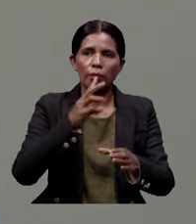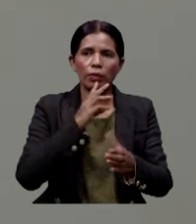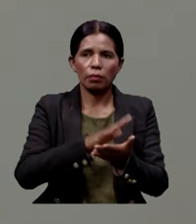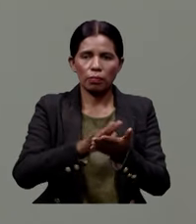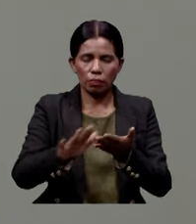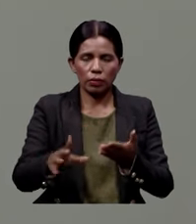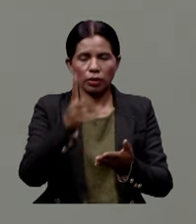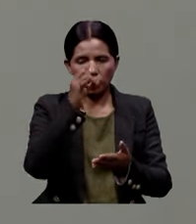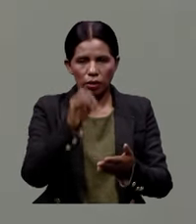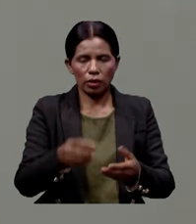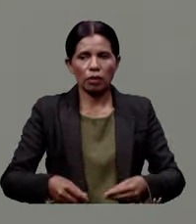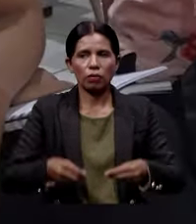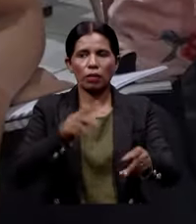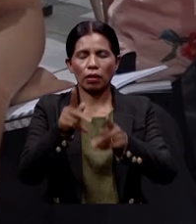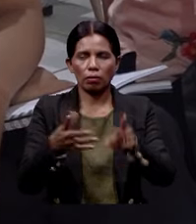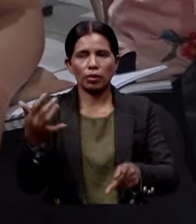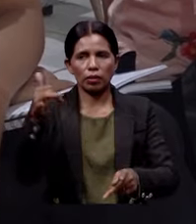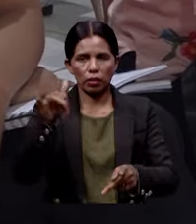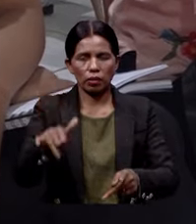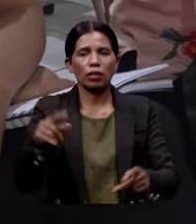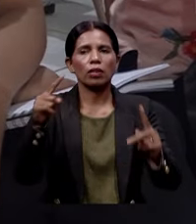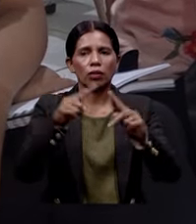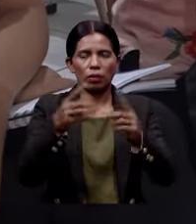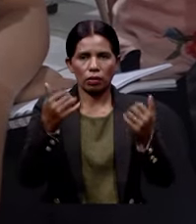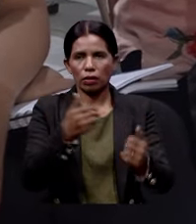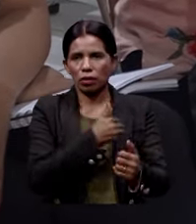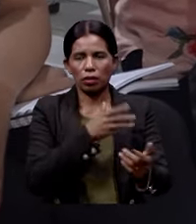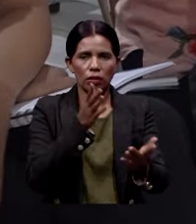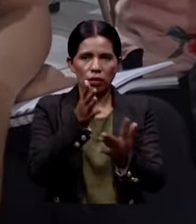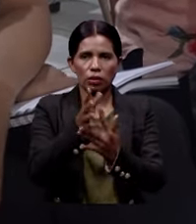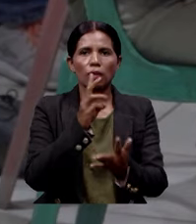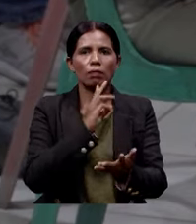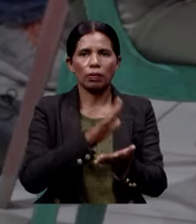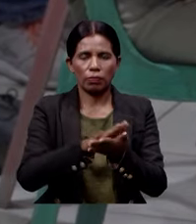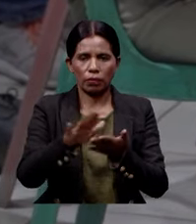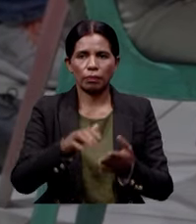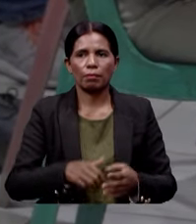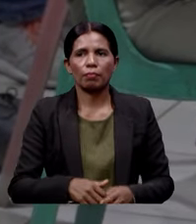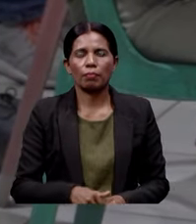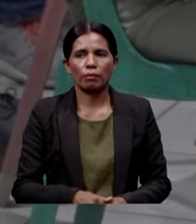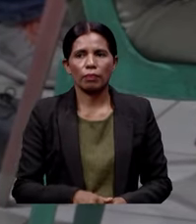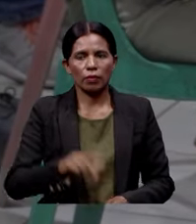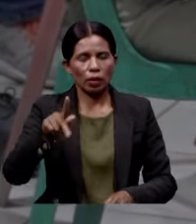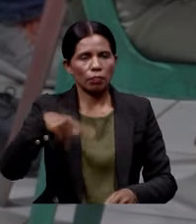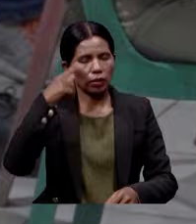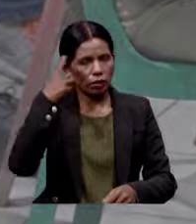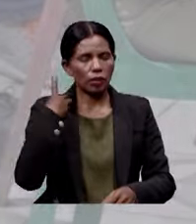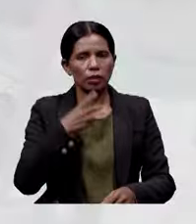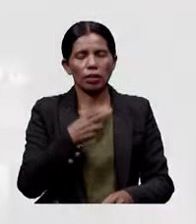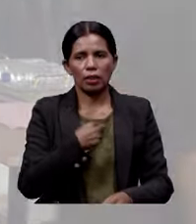é bem distribuir para a comunidade Sira Nebe, mas to horas nesse da Ocacesu, Bemos. Politika itu nih, itu